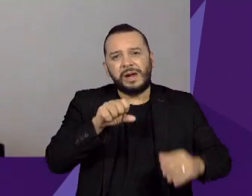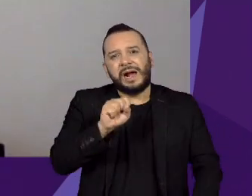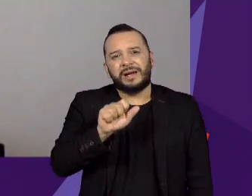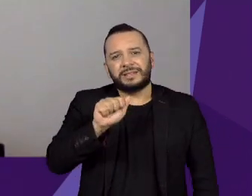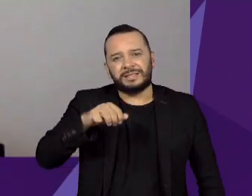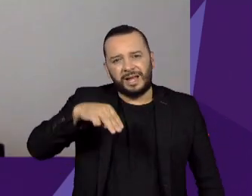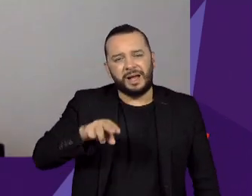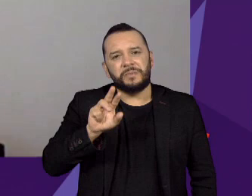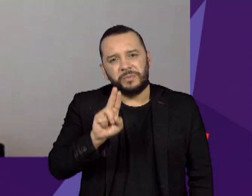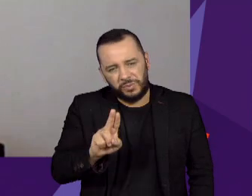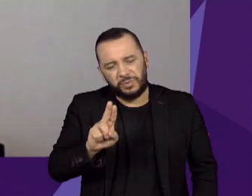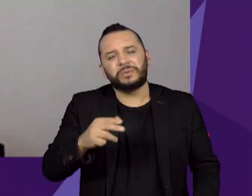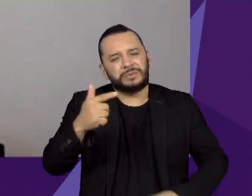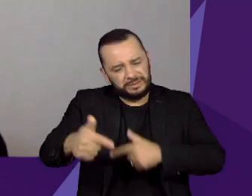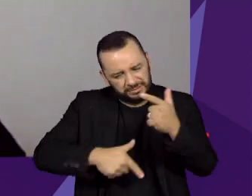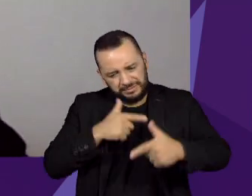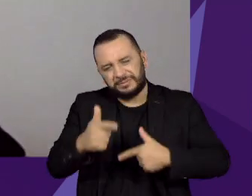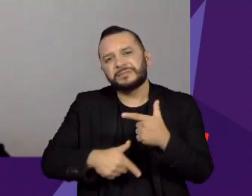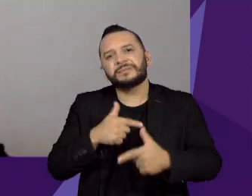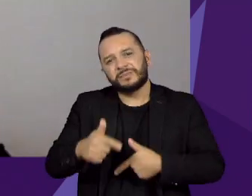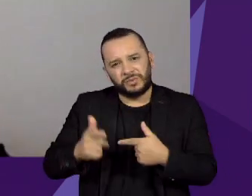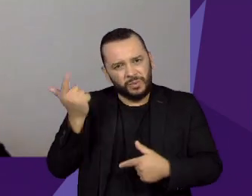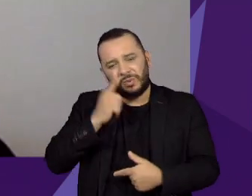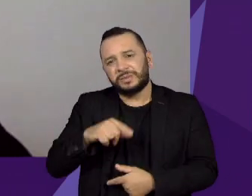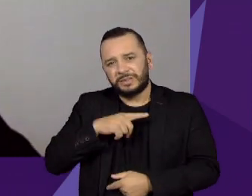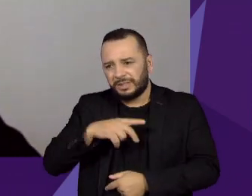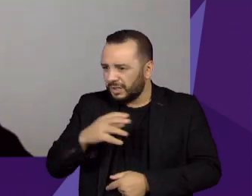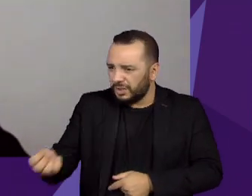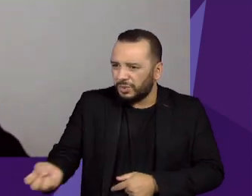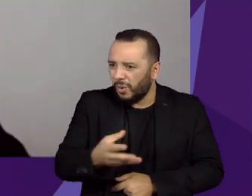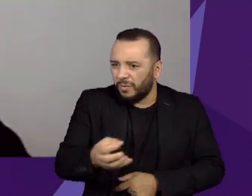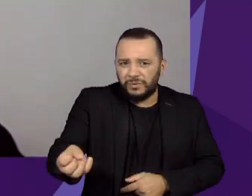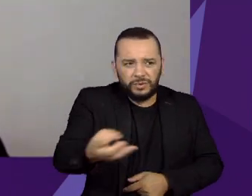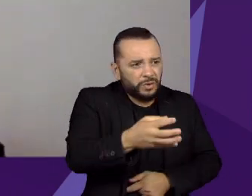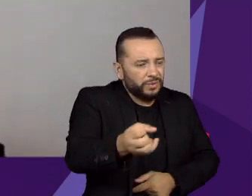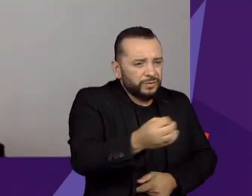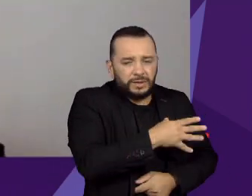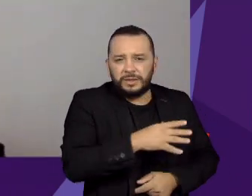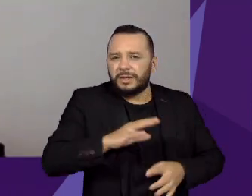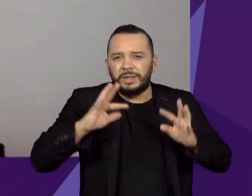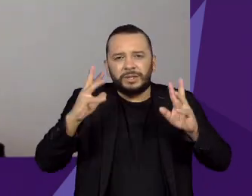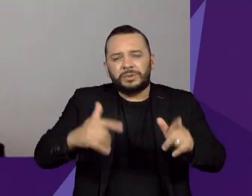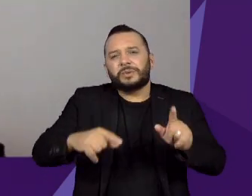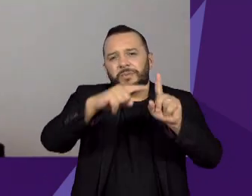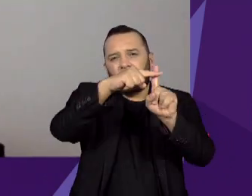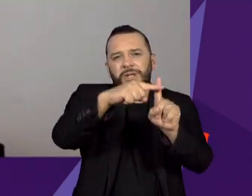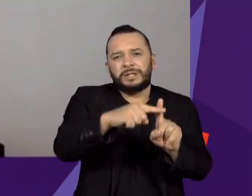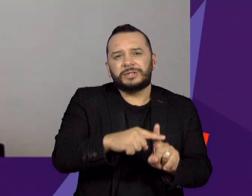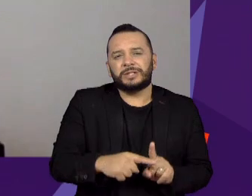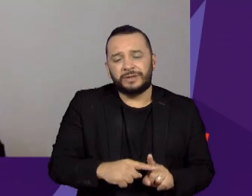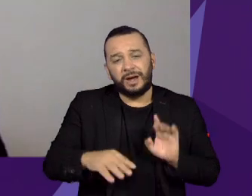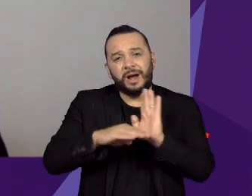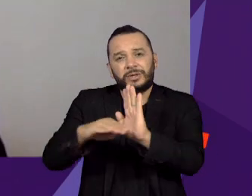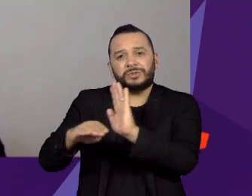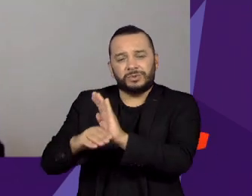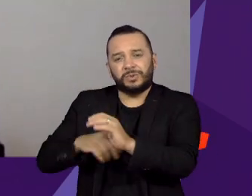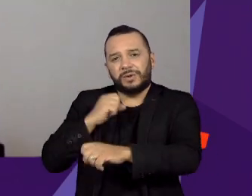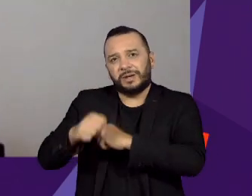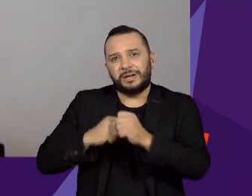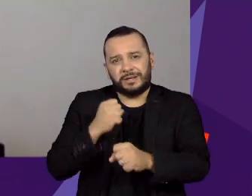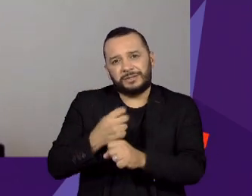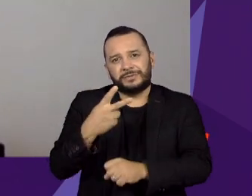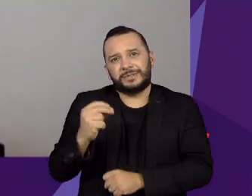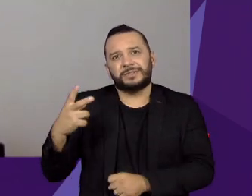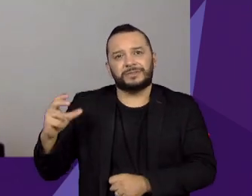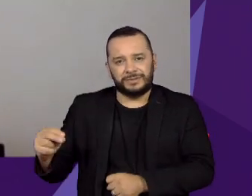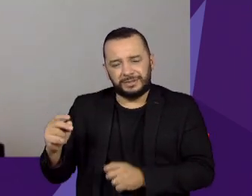com muito trabalho para dentro, que impactaram positivamente em 2020. Enfim, eu poderia aqui